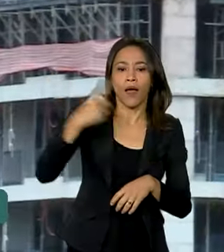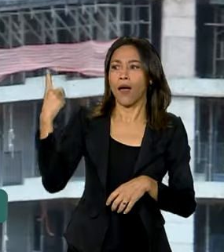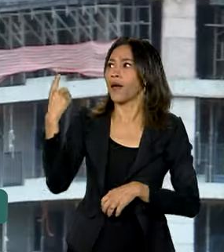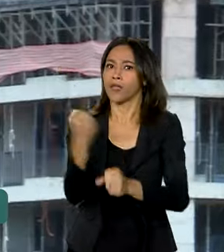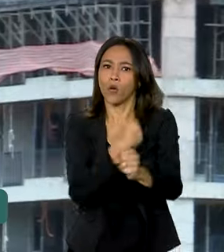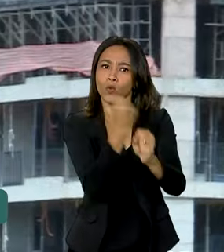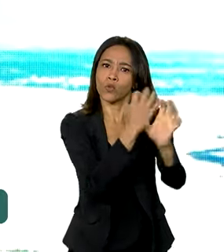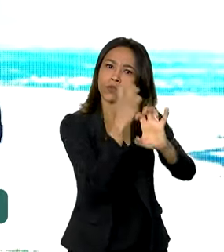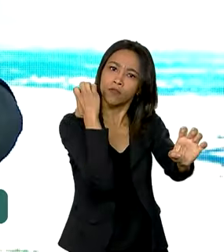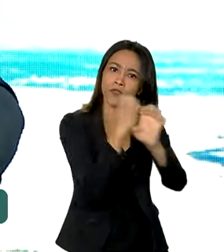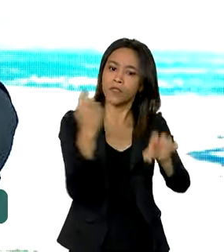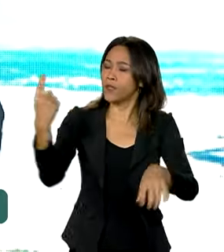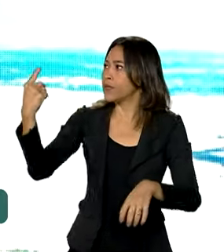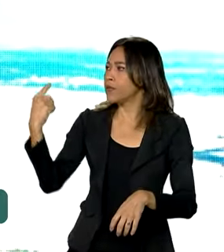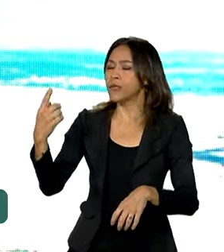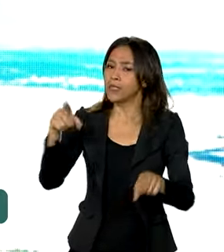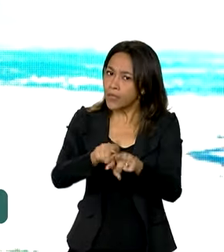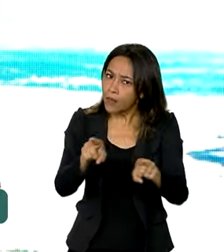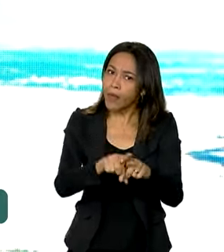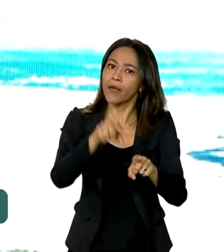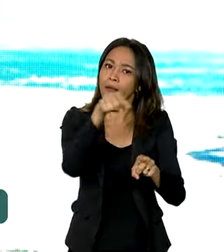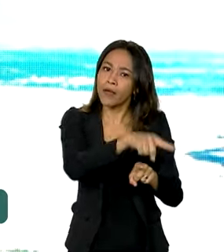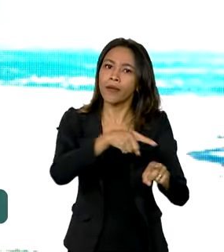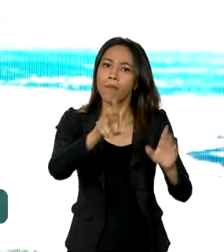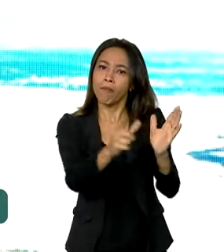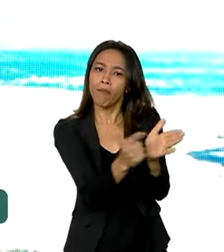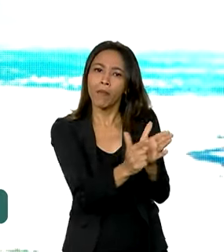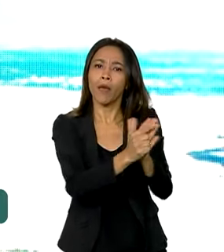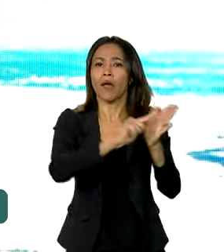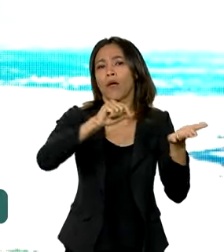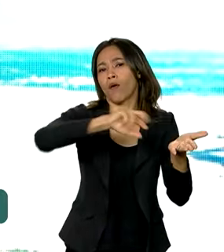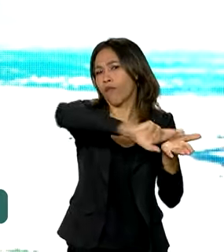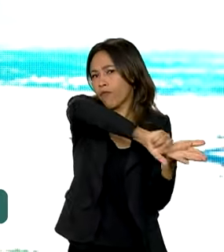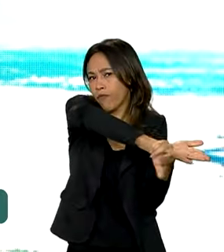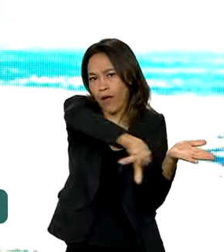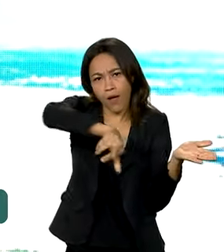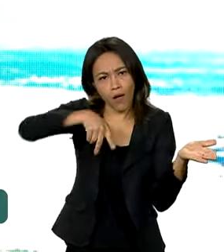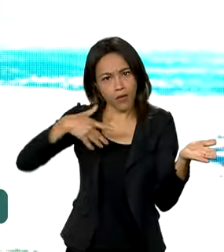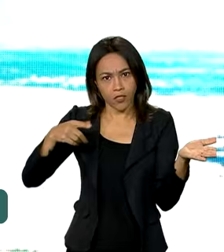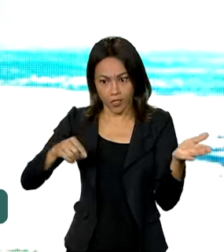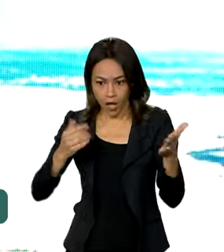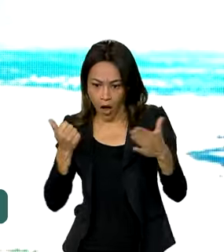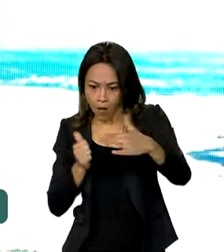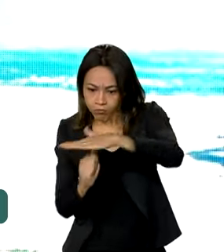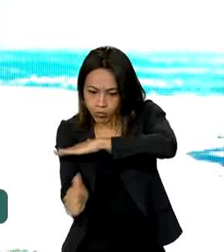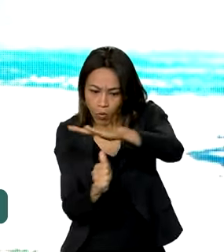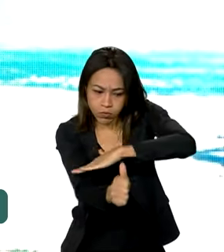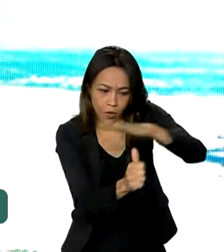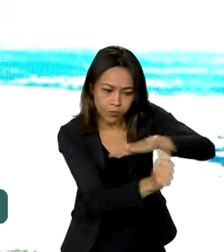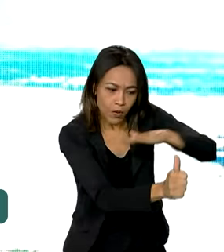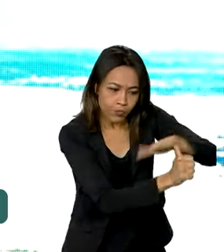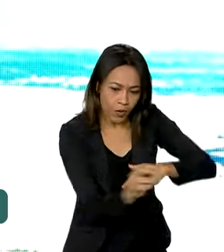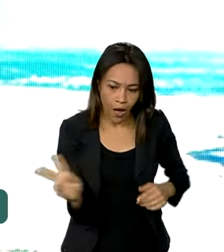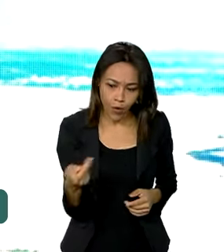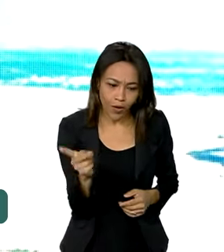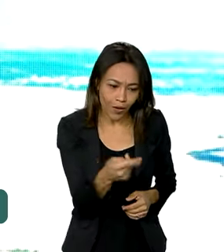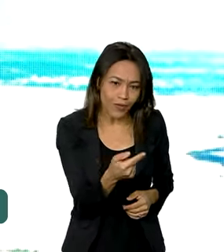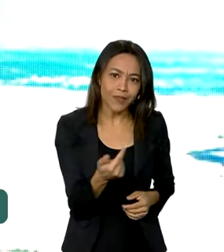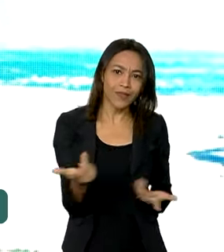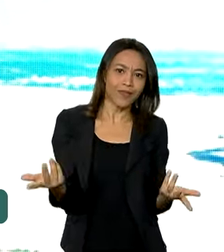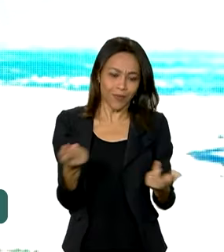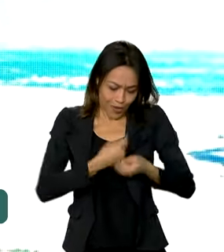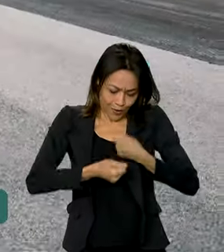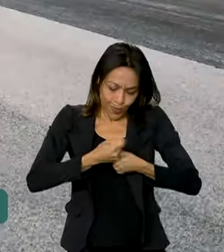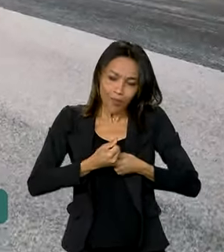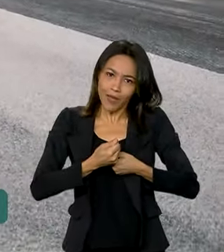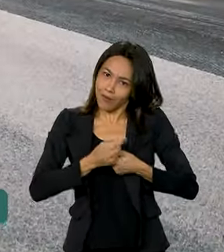civil, no setor do papel e celulose. Ou seja, se esses investimentos estão acontecendo, a economia não tem por que